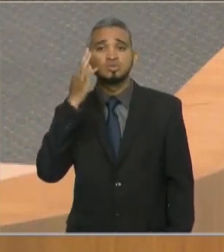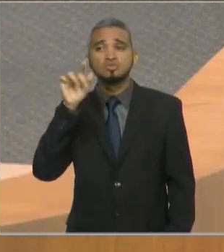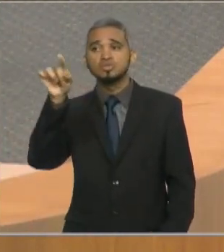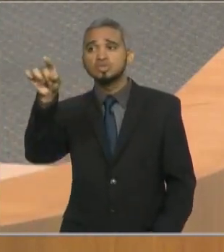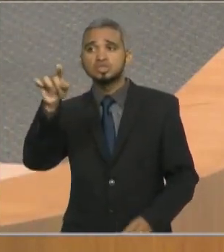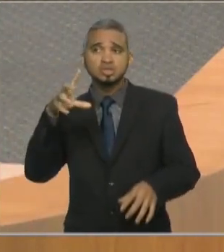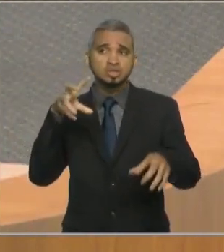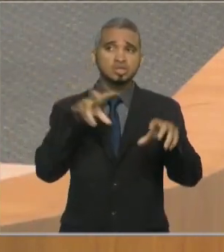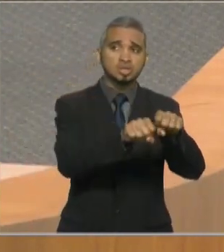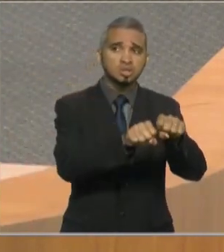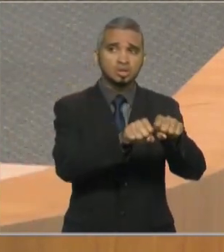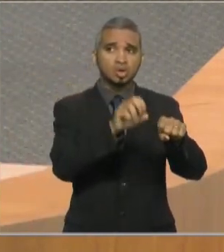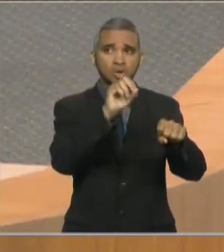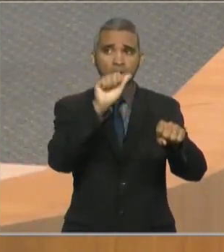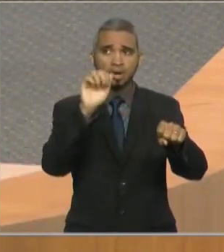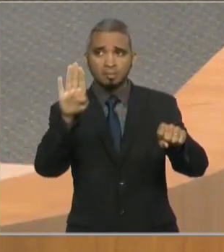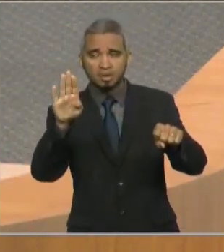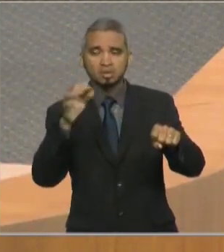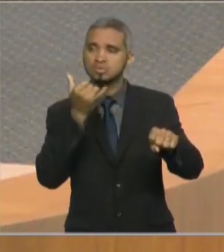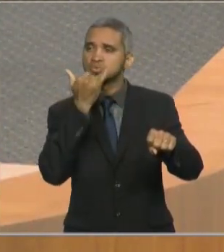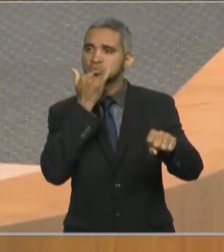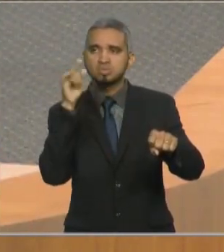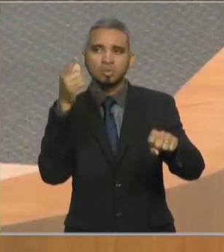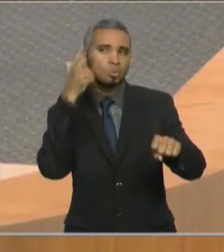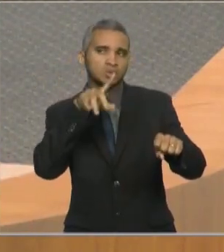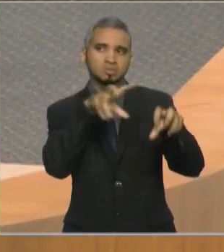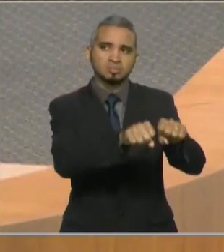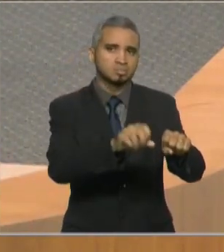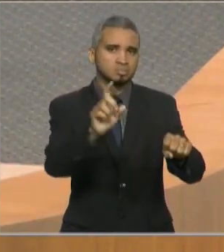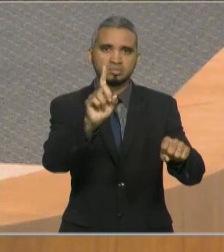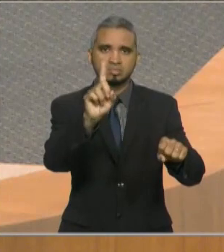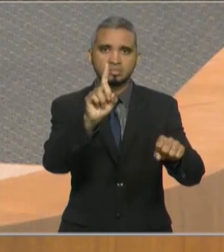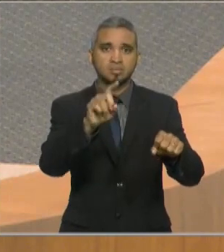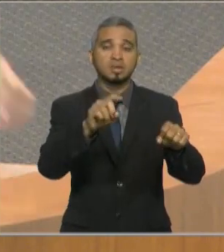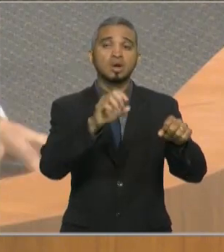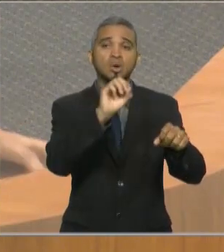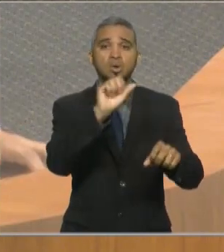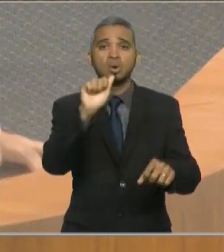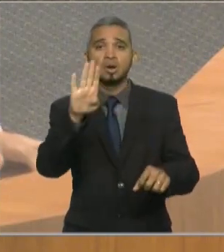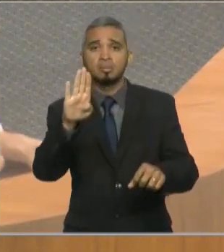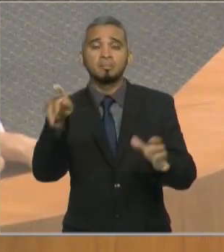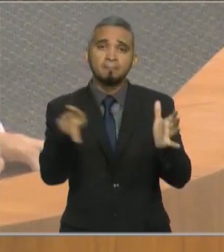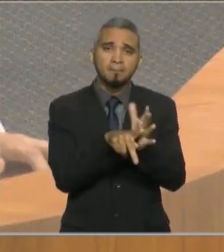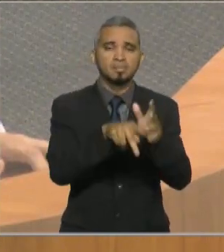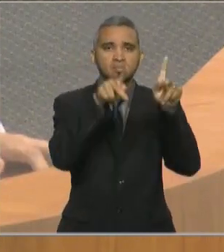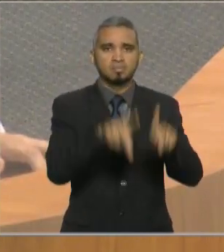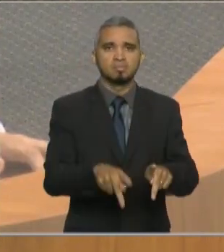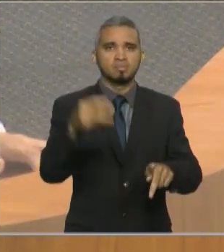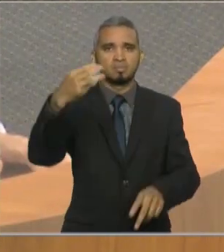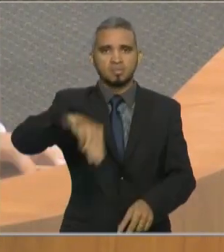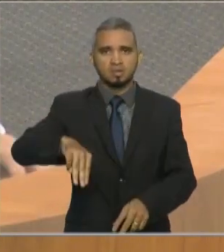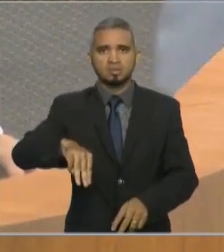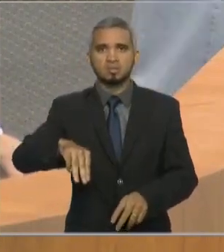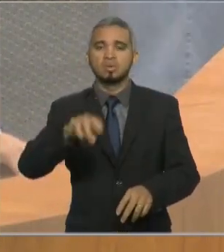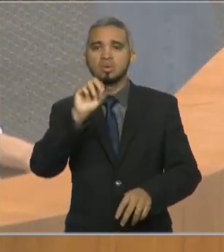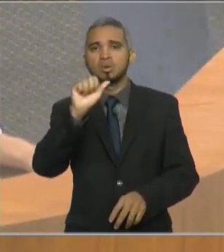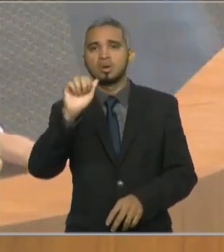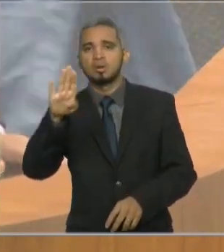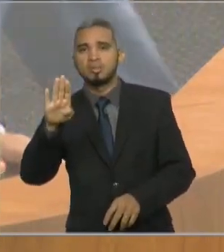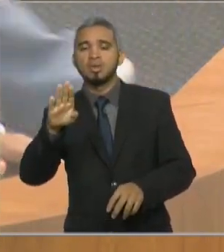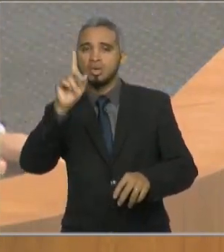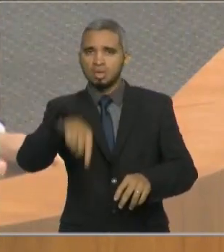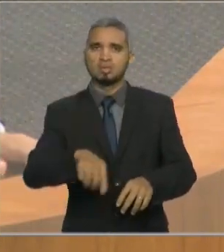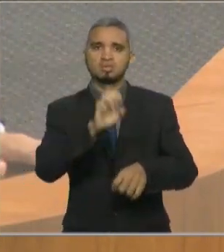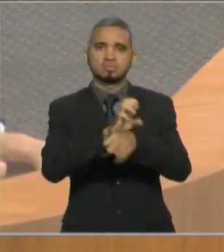OAB é independente e a OAB é do Estado do Maranhão, é do povo do Maranhão e dos advogados do Maranhão. Com a palavra, deputado Edilásio Júnior,